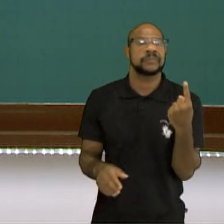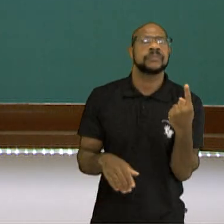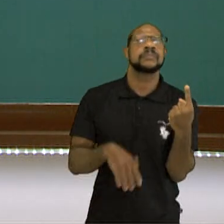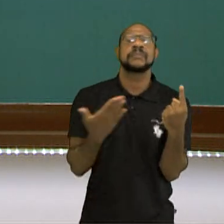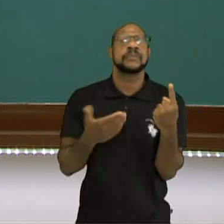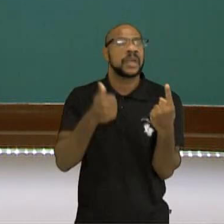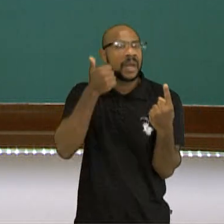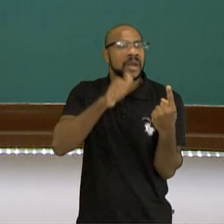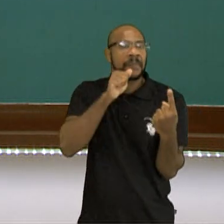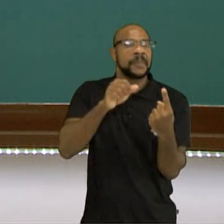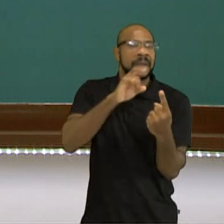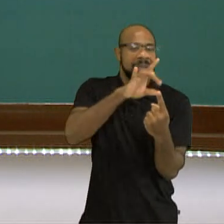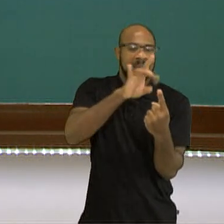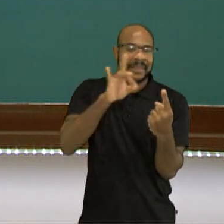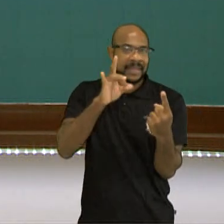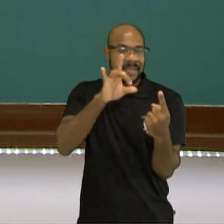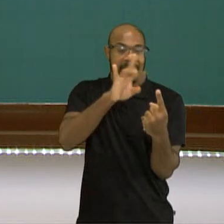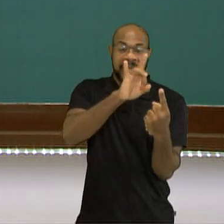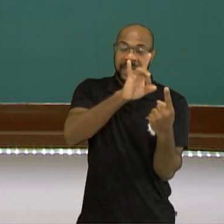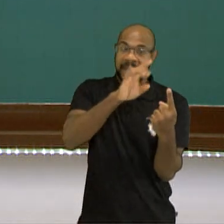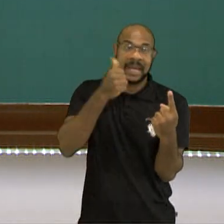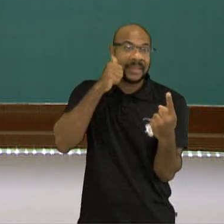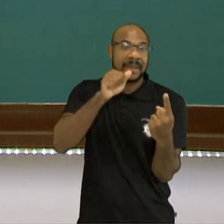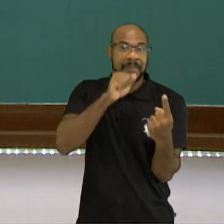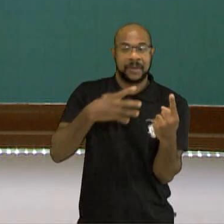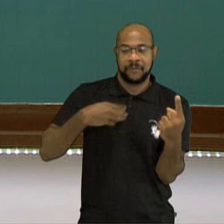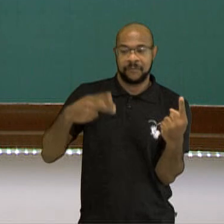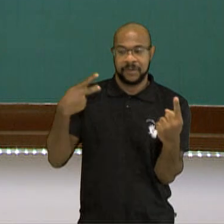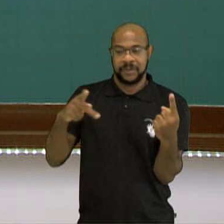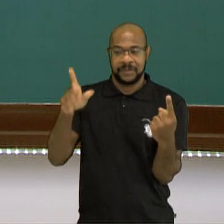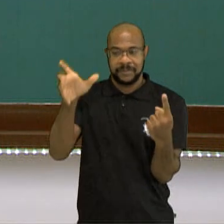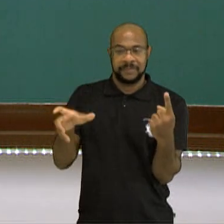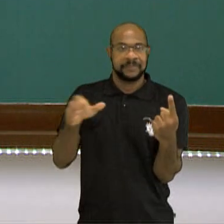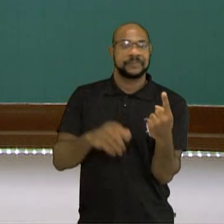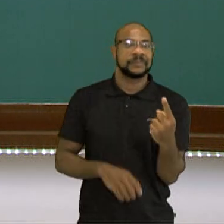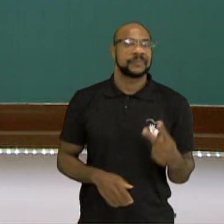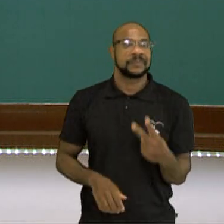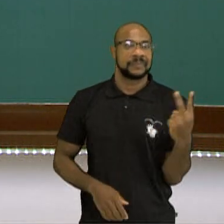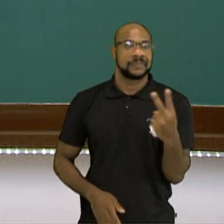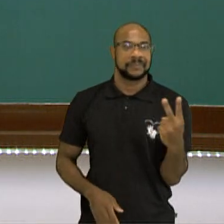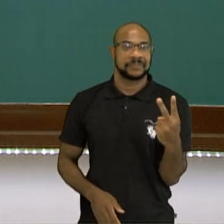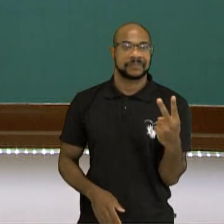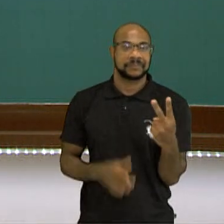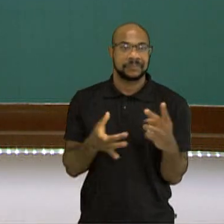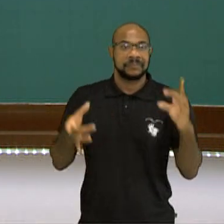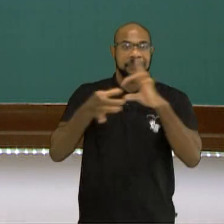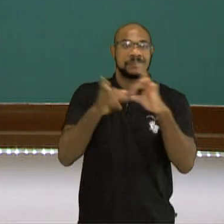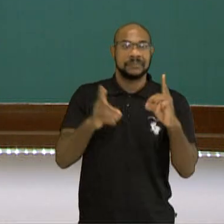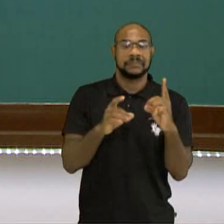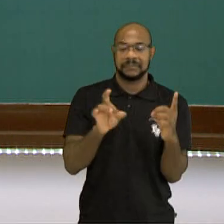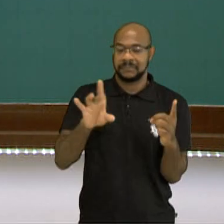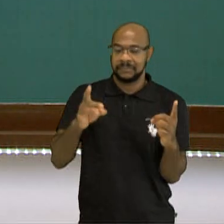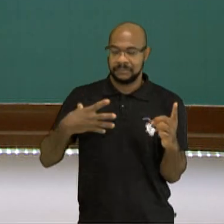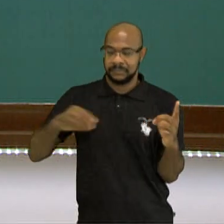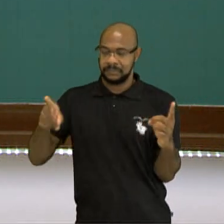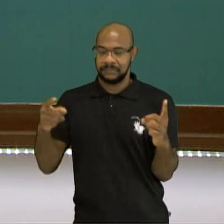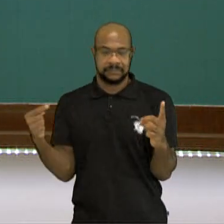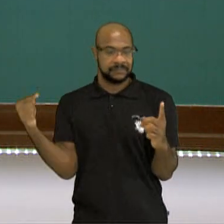associa cada mãe ao seu filho, é uma coisa que eu tenho que pensar. A segunda, a que associa cada filho à sua